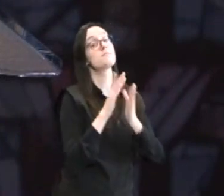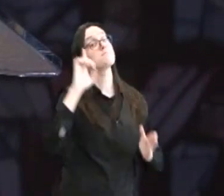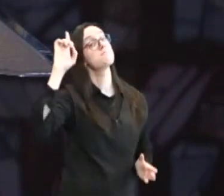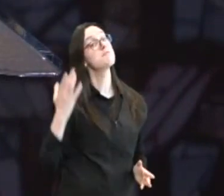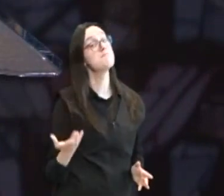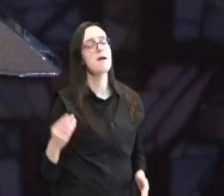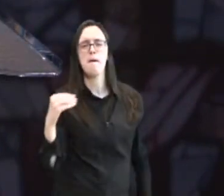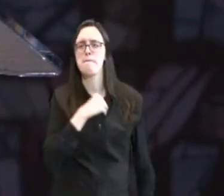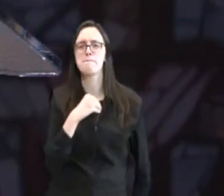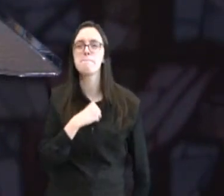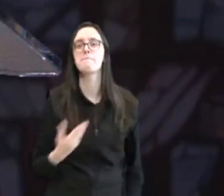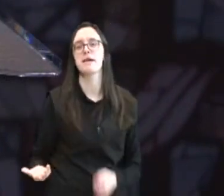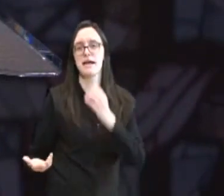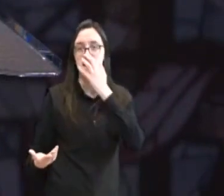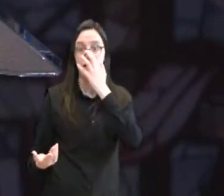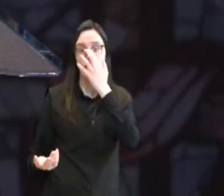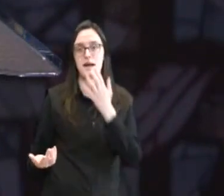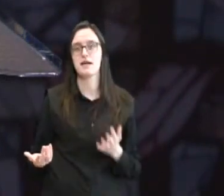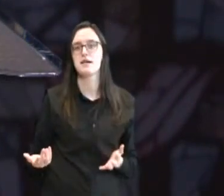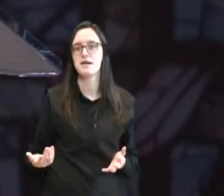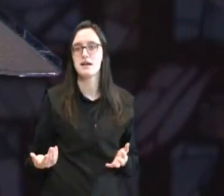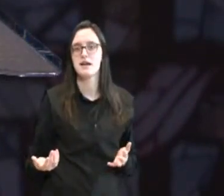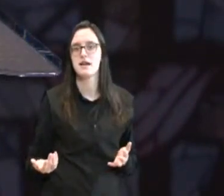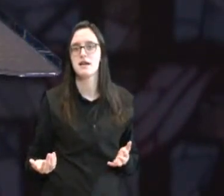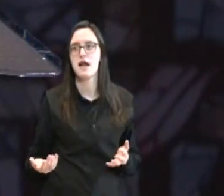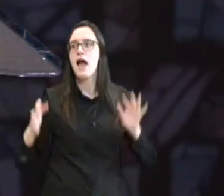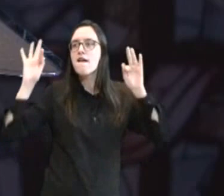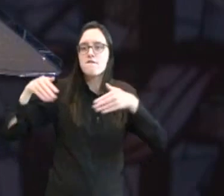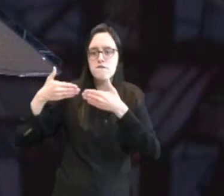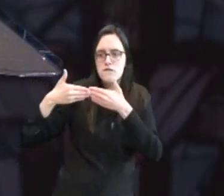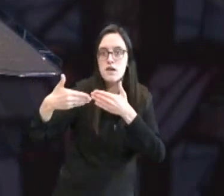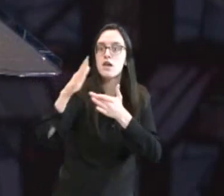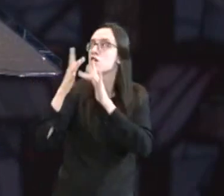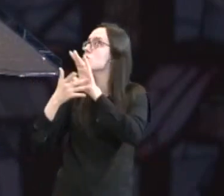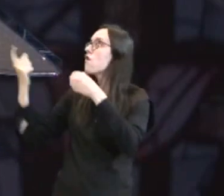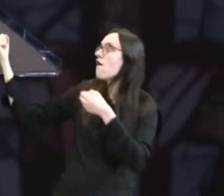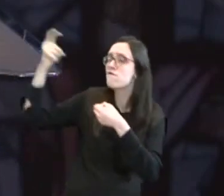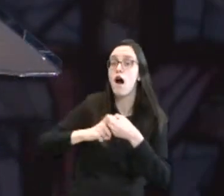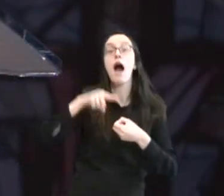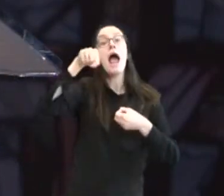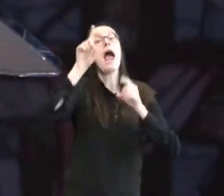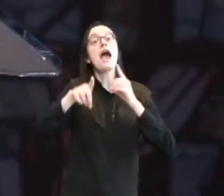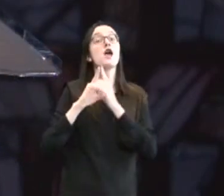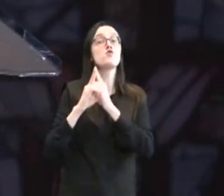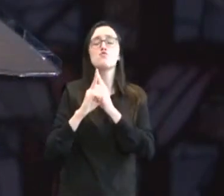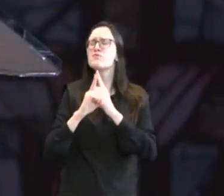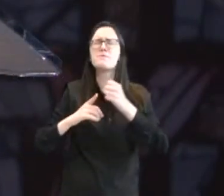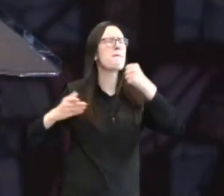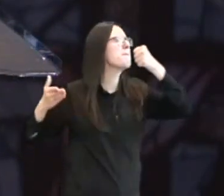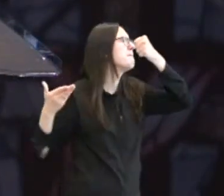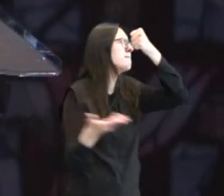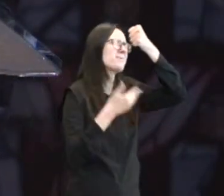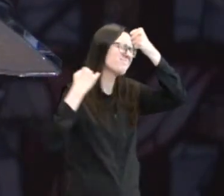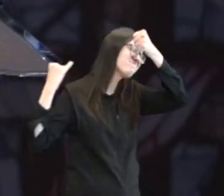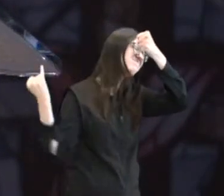bíblicas. Pecado, o fim dos tempos, a volta de Jesus. Isso é doutrina essencialmente bíblica.